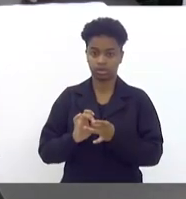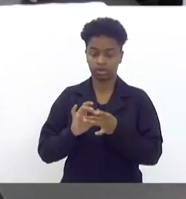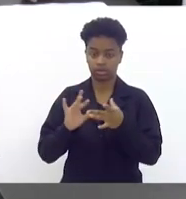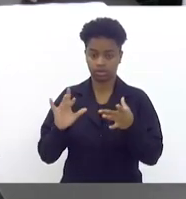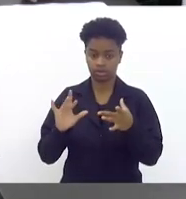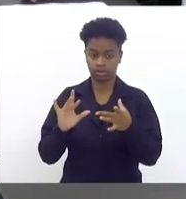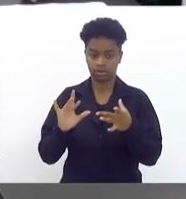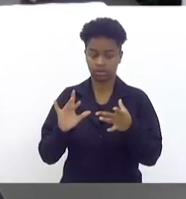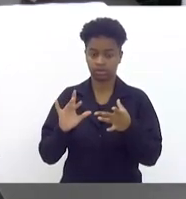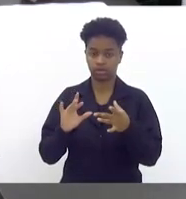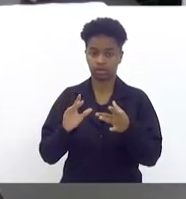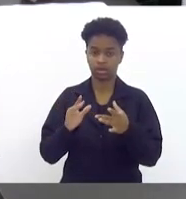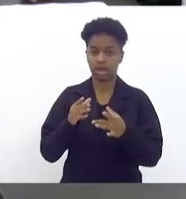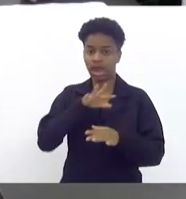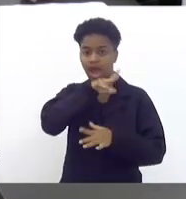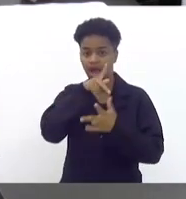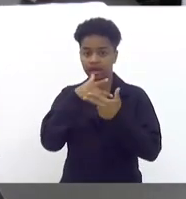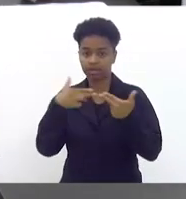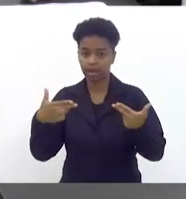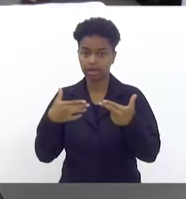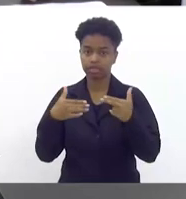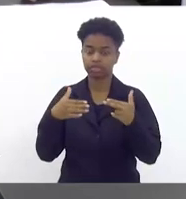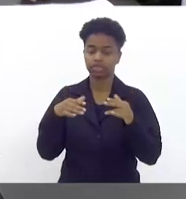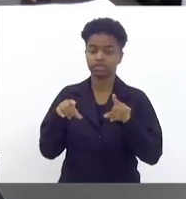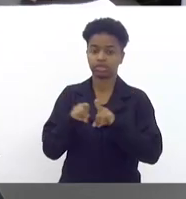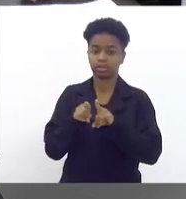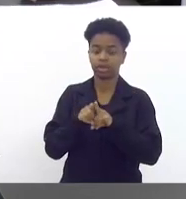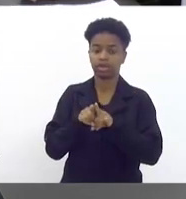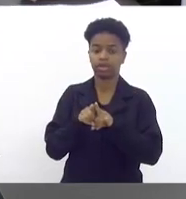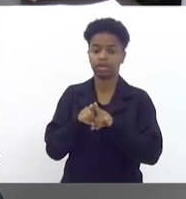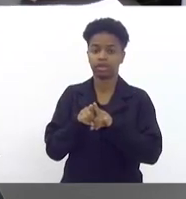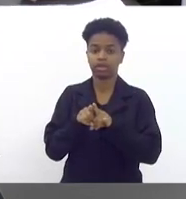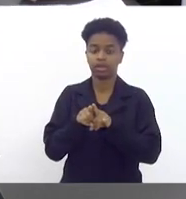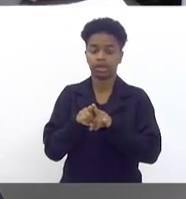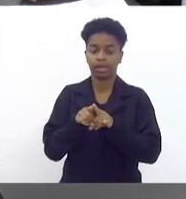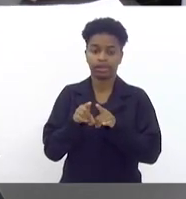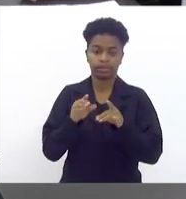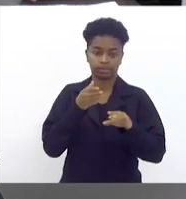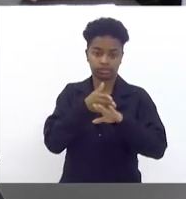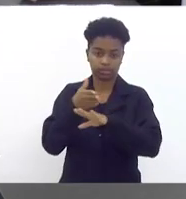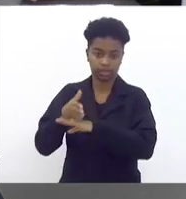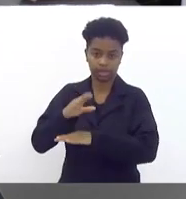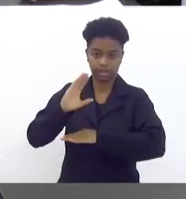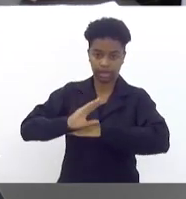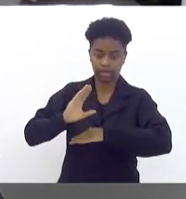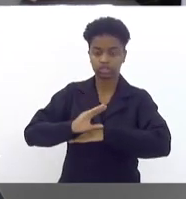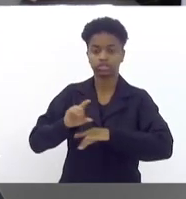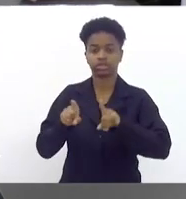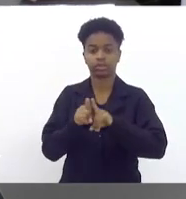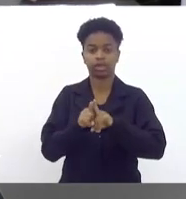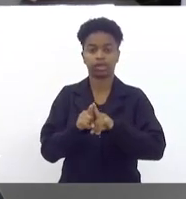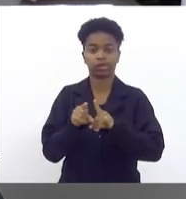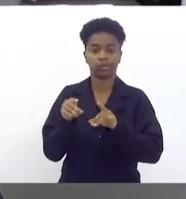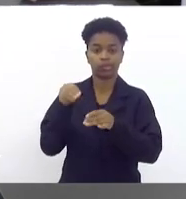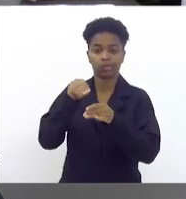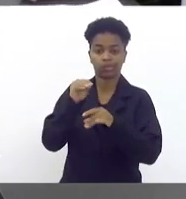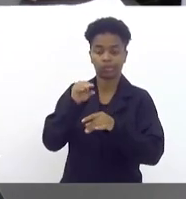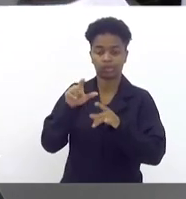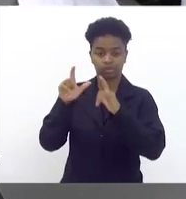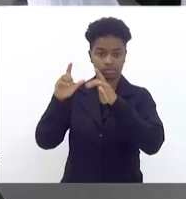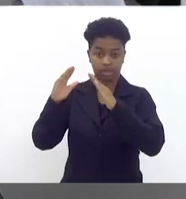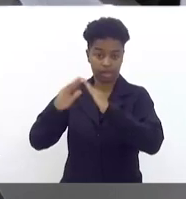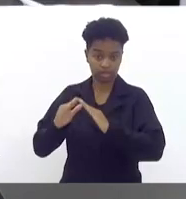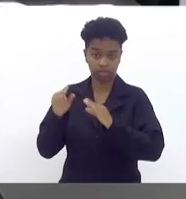acesso de animais domésticos e de estimação em asilos, creches e unidades destinadas à internação e tratamento de pessoas